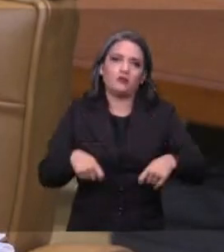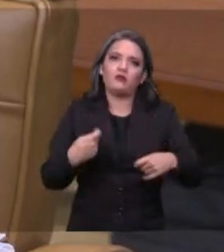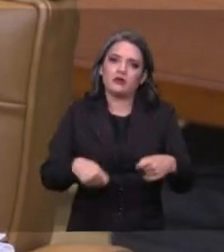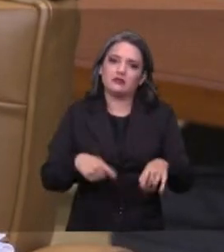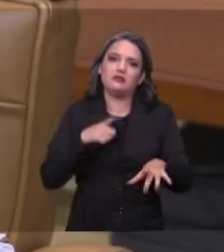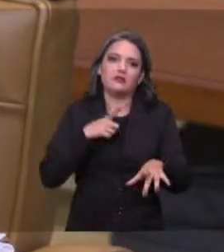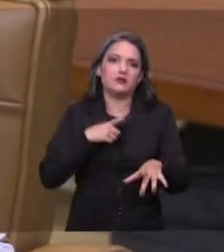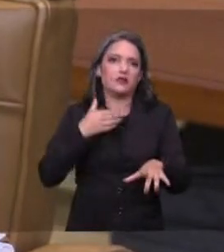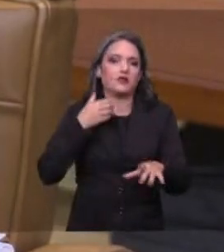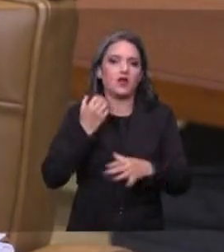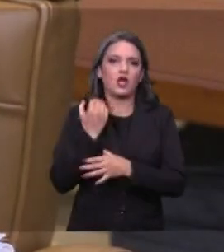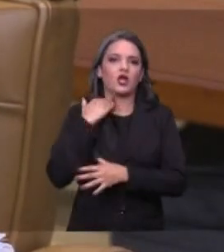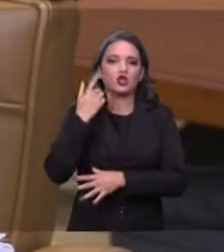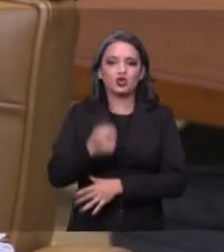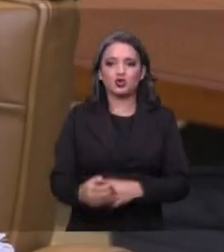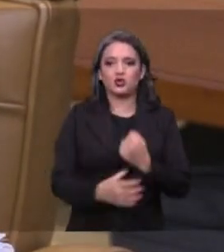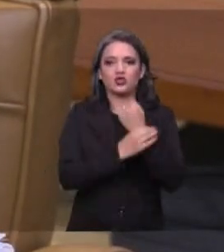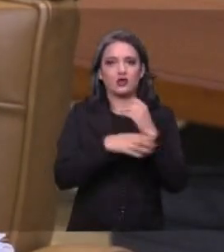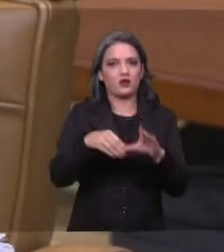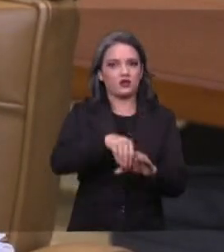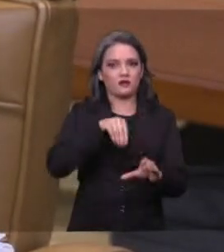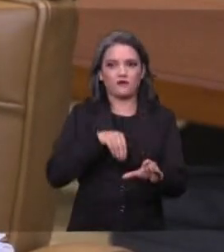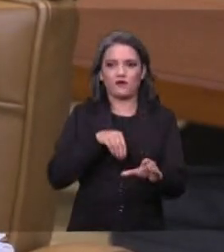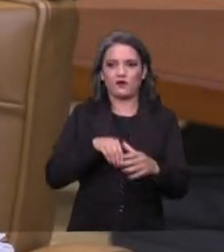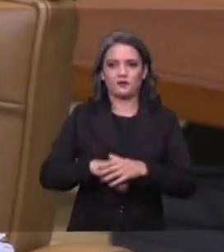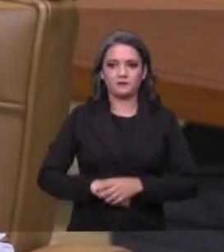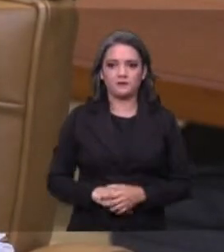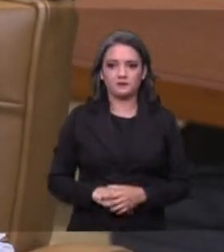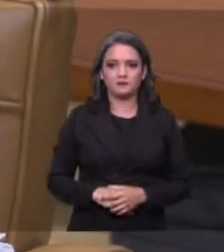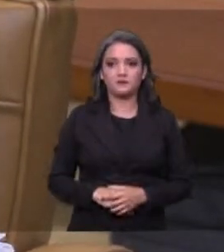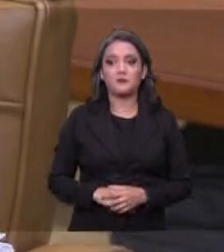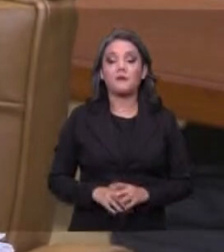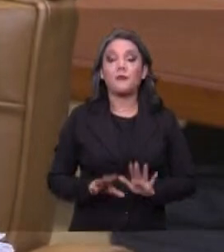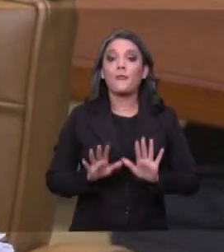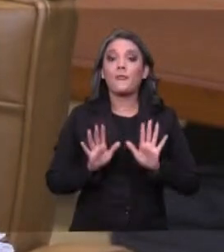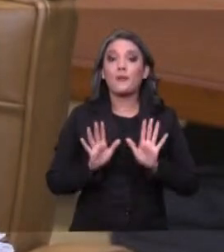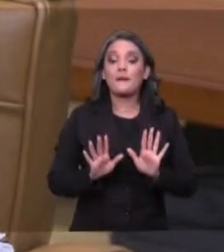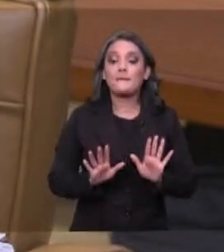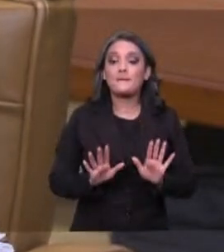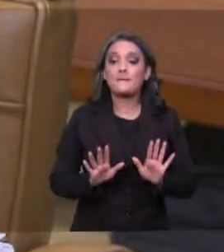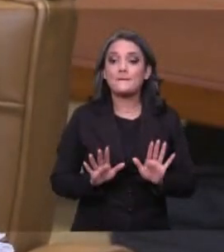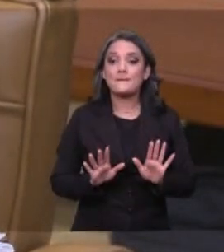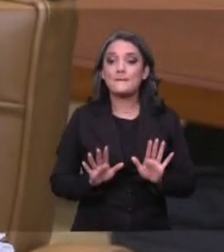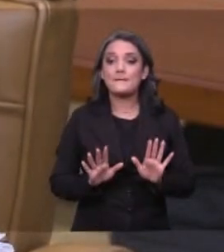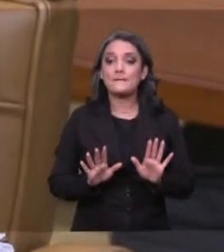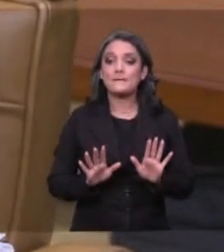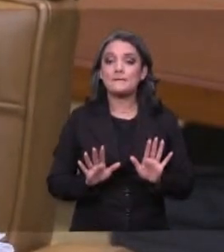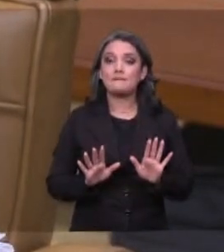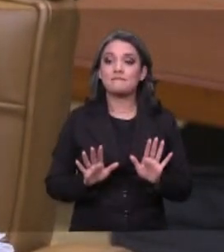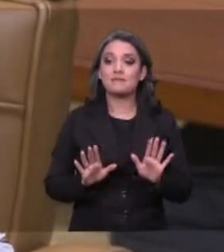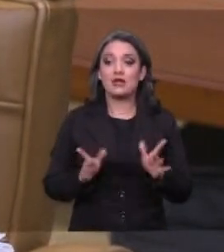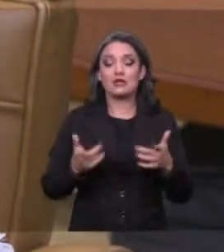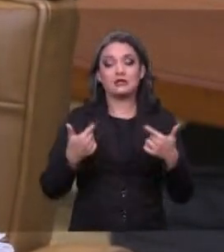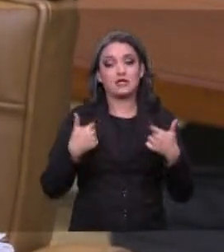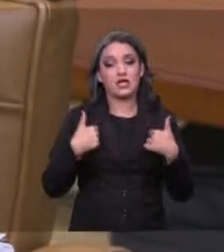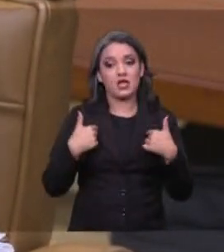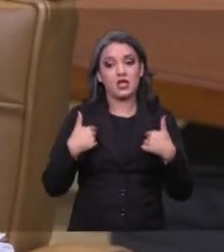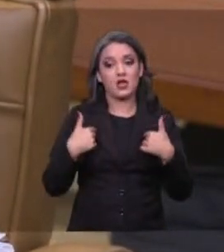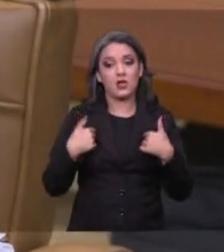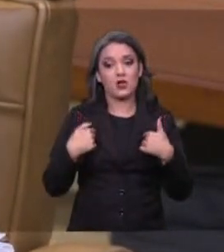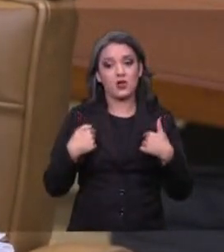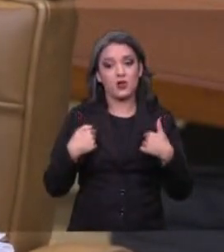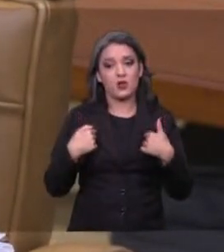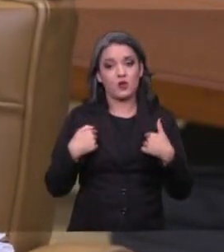merece ser excluído dessa lei. Agora, o que eu, e até para reflexão